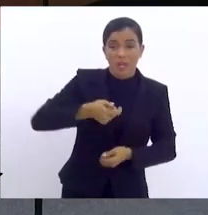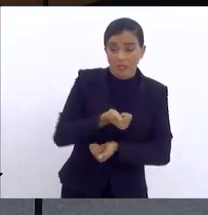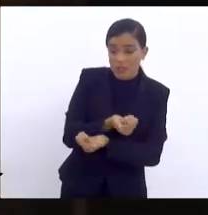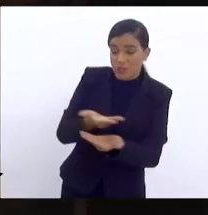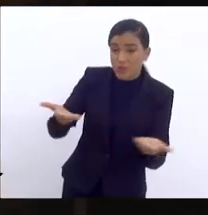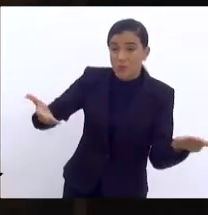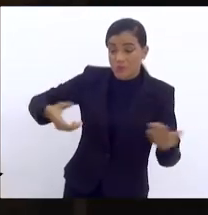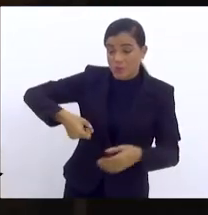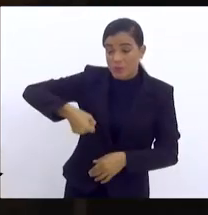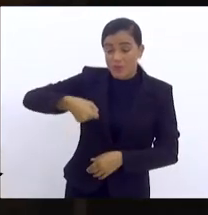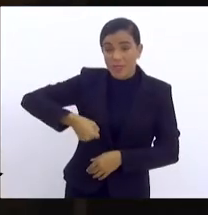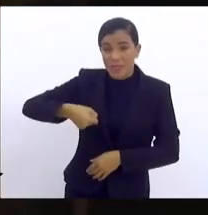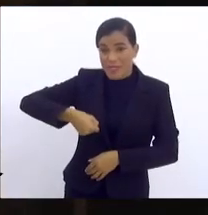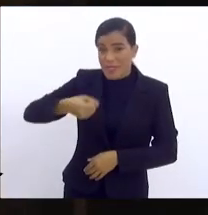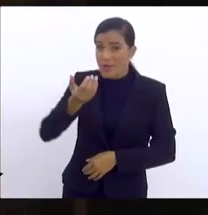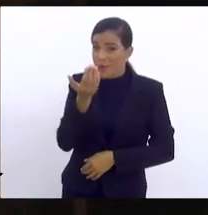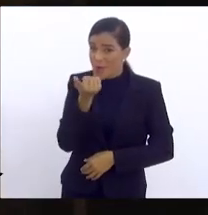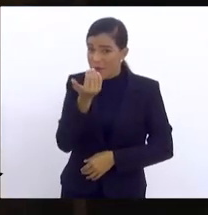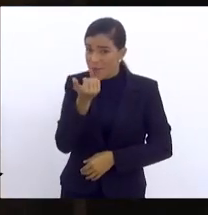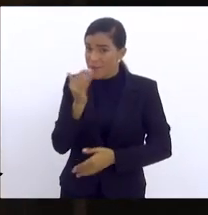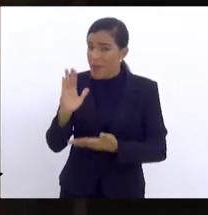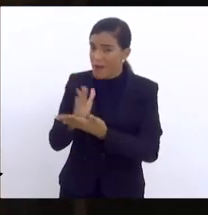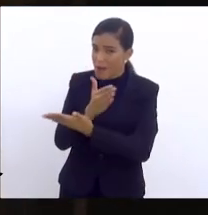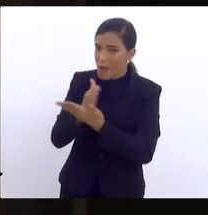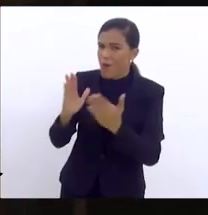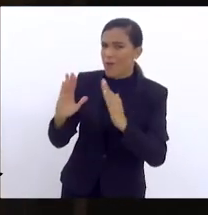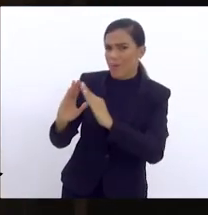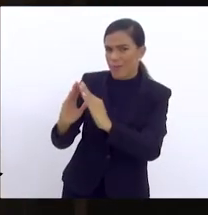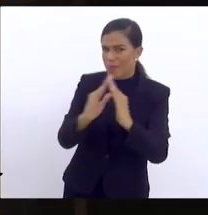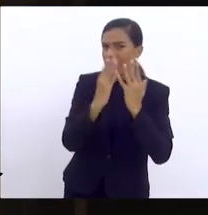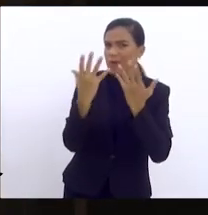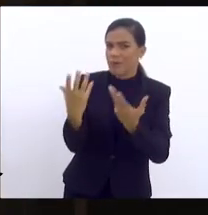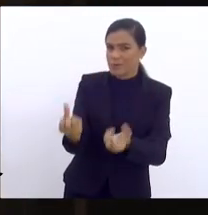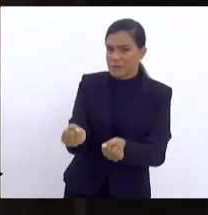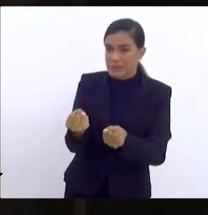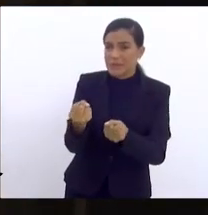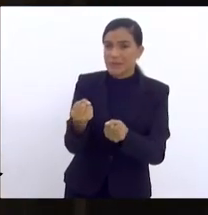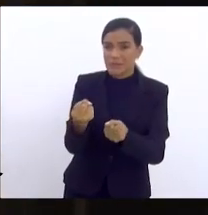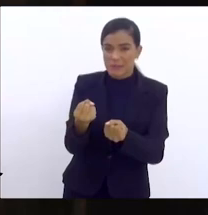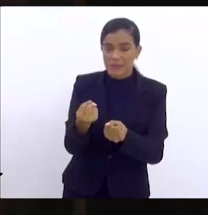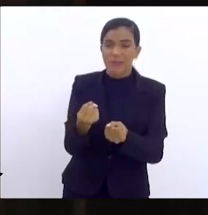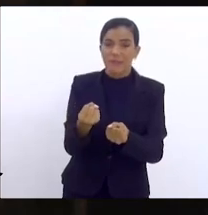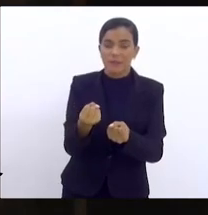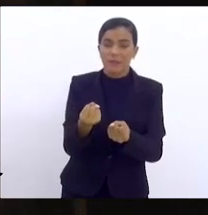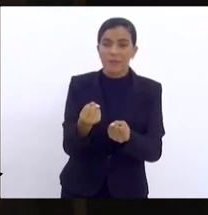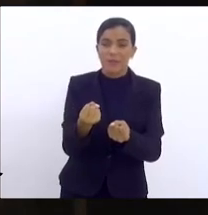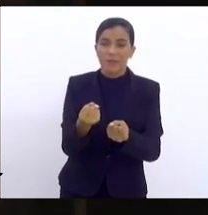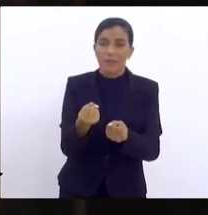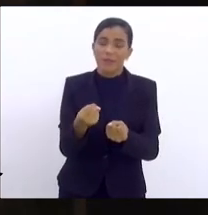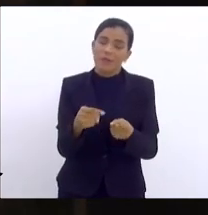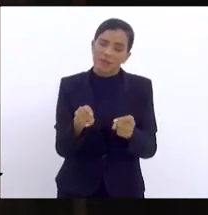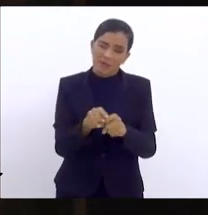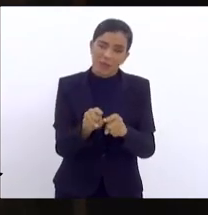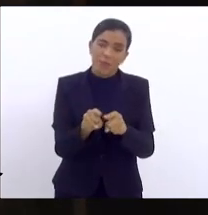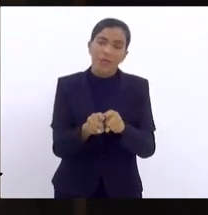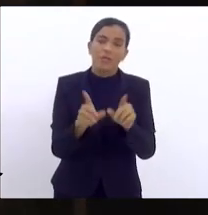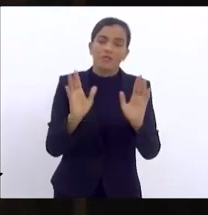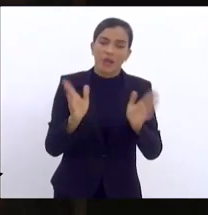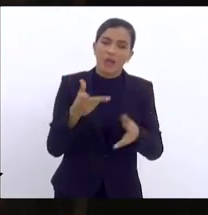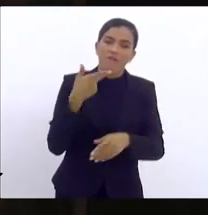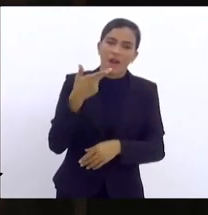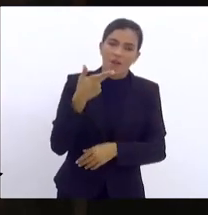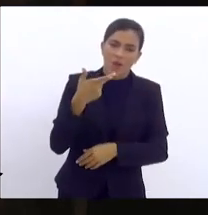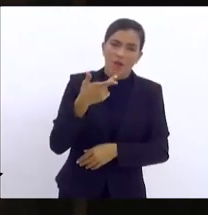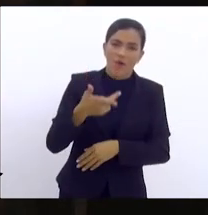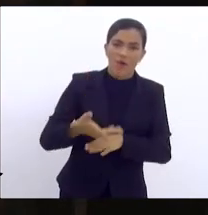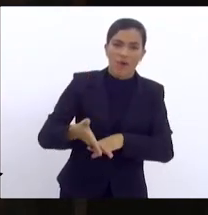básica alguns moradores aceitaram e Como dito aqui um